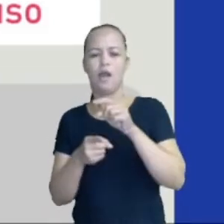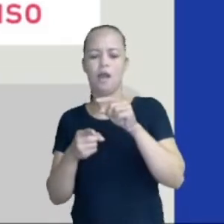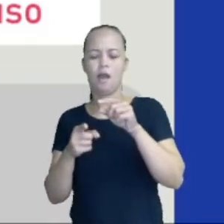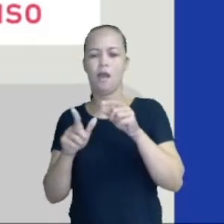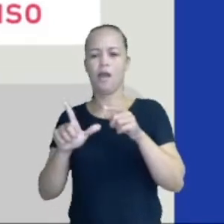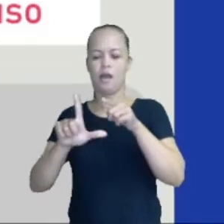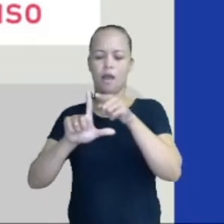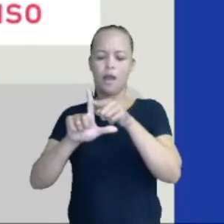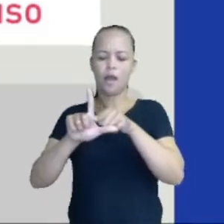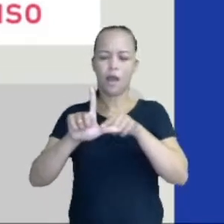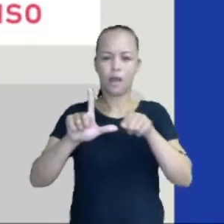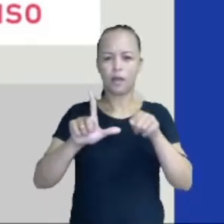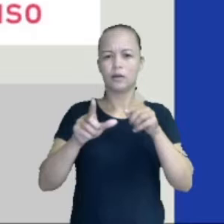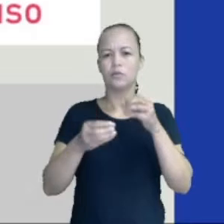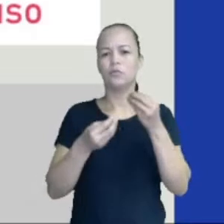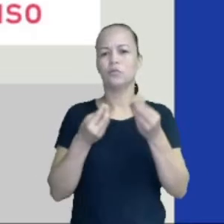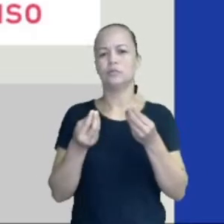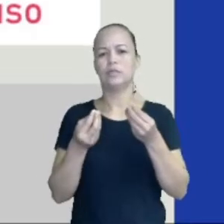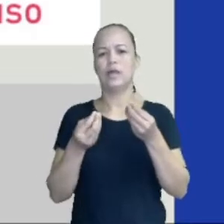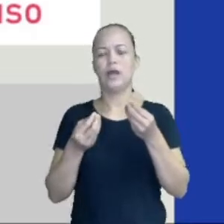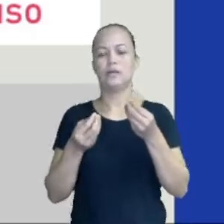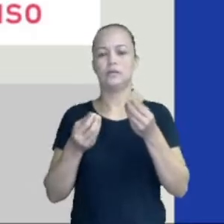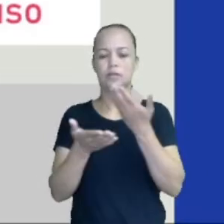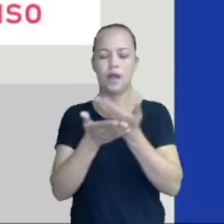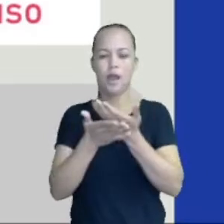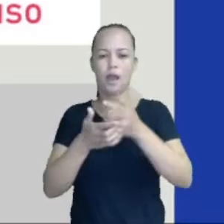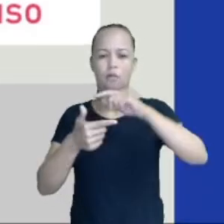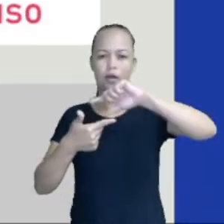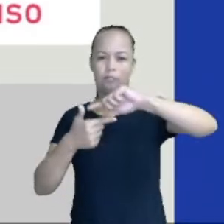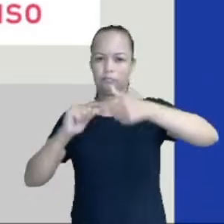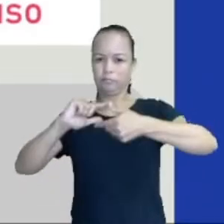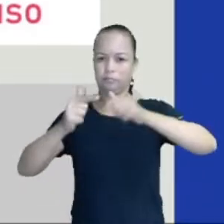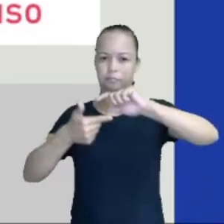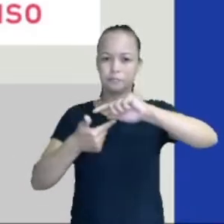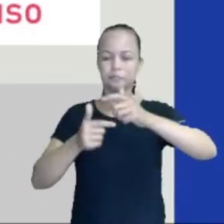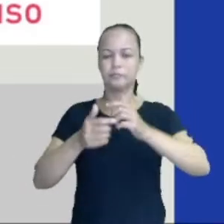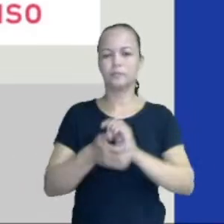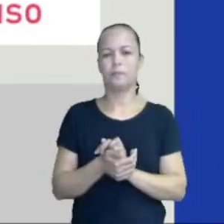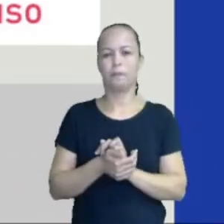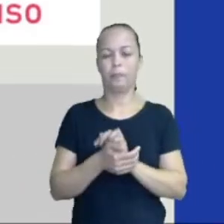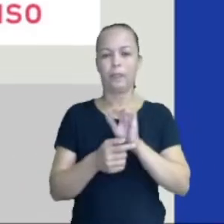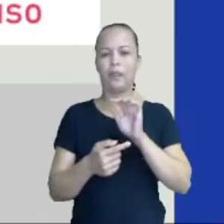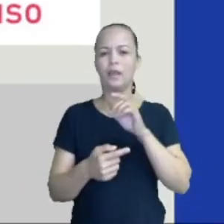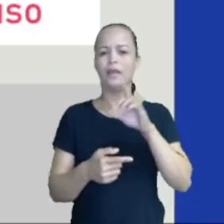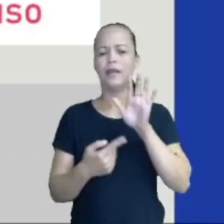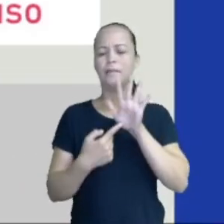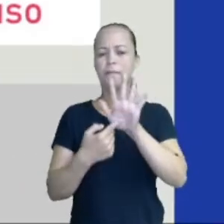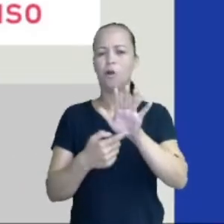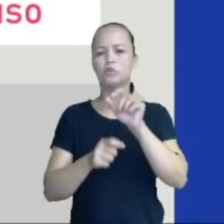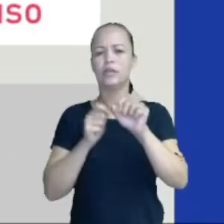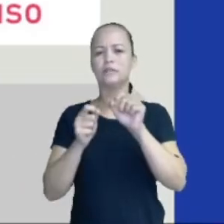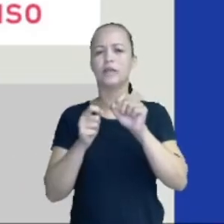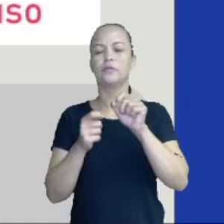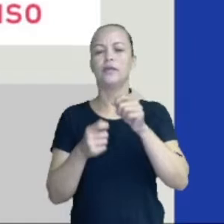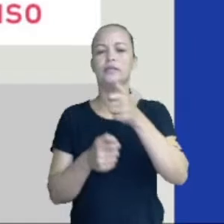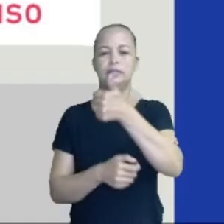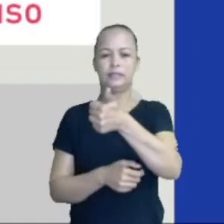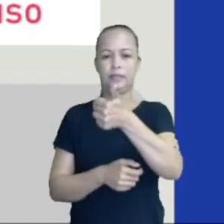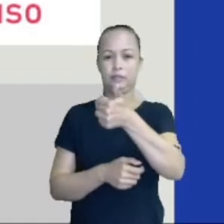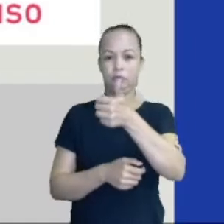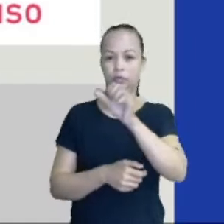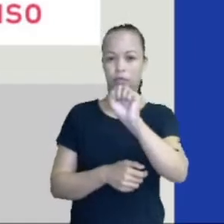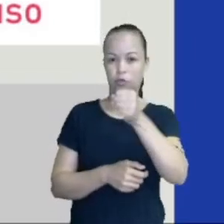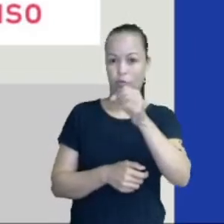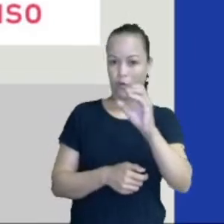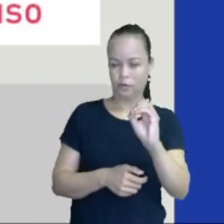né, nas aulas de geometria. E aí, esse transferidor, veja que ele vai aqui, ó, até 180. Esse ângulo é o ângulo de